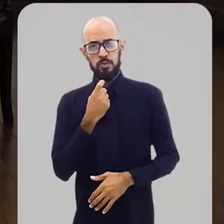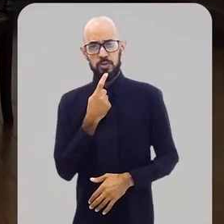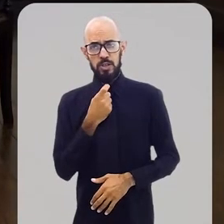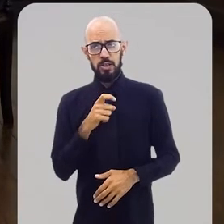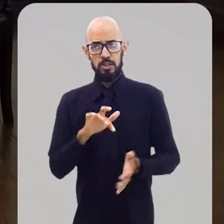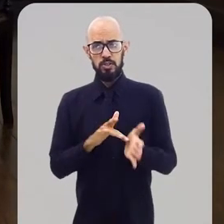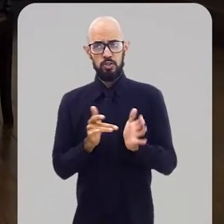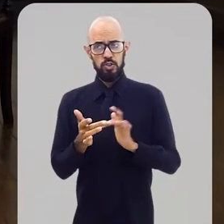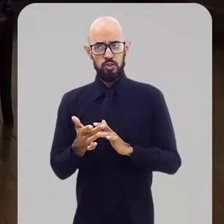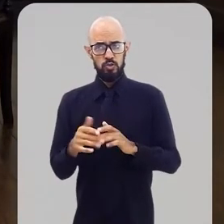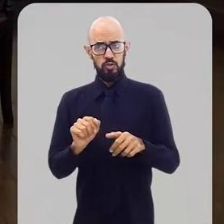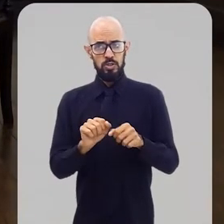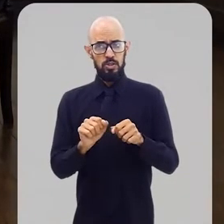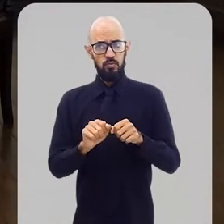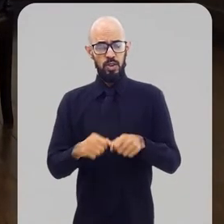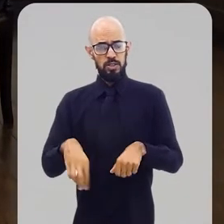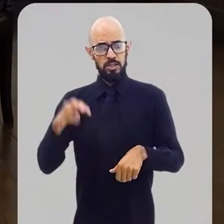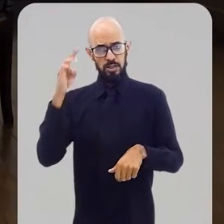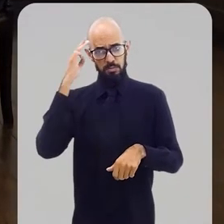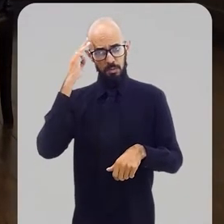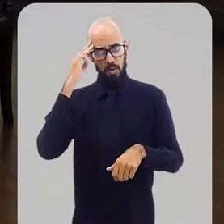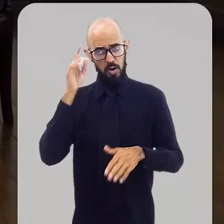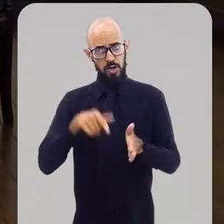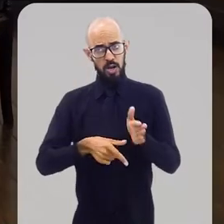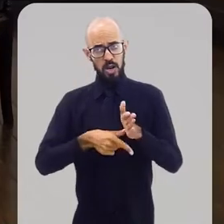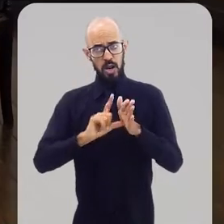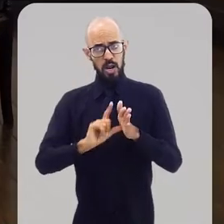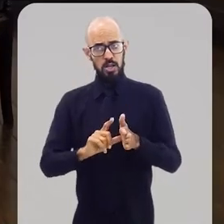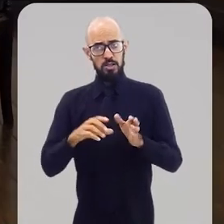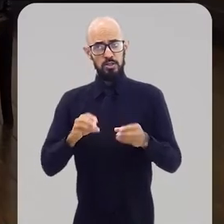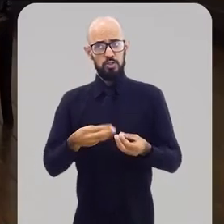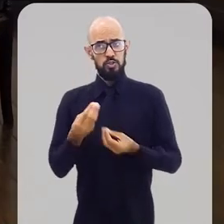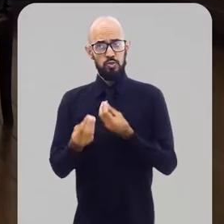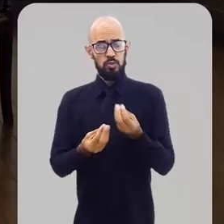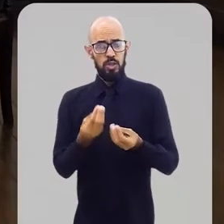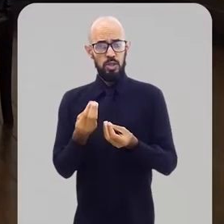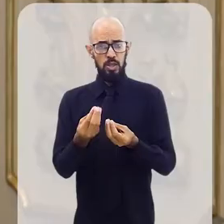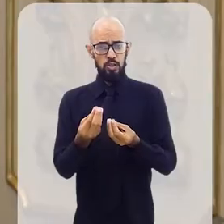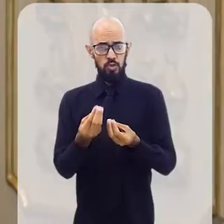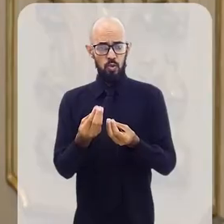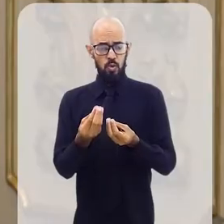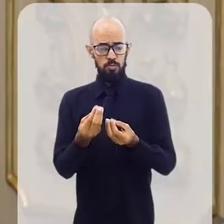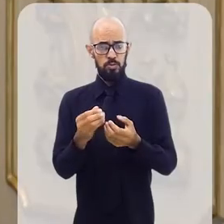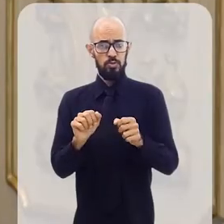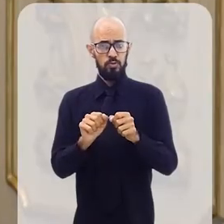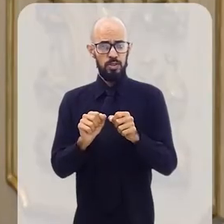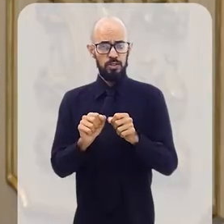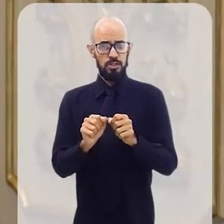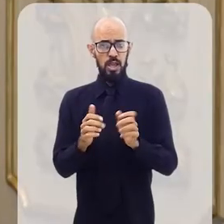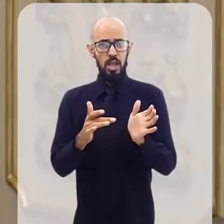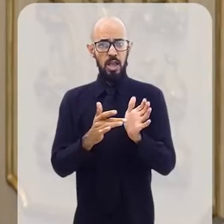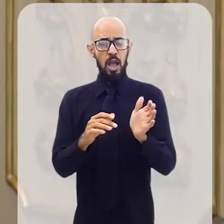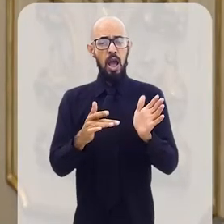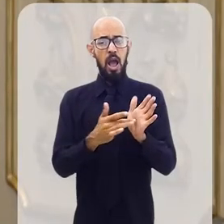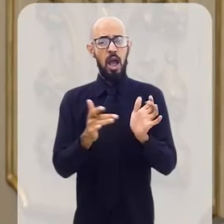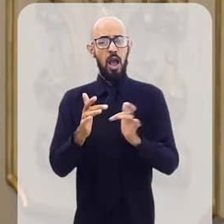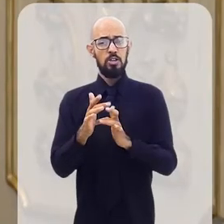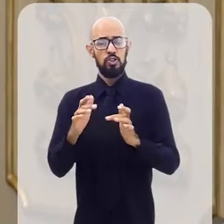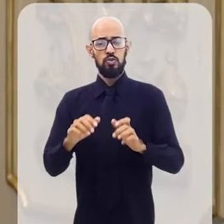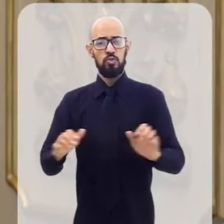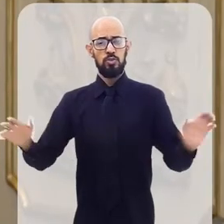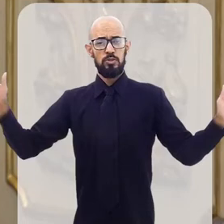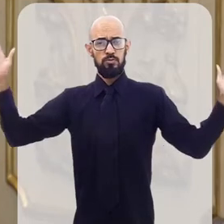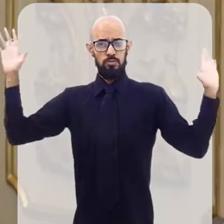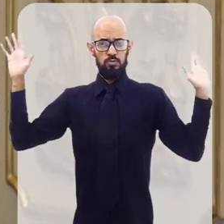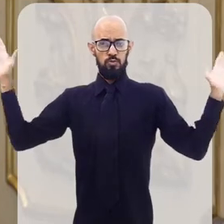realizou esta memória antes de entregar a sua vida para nos salvar então